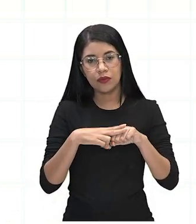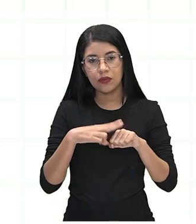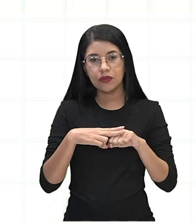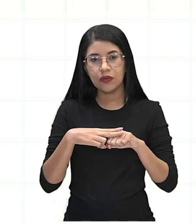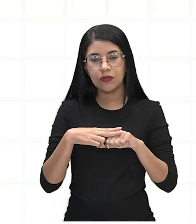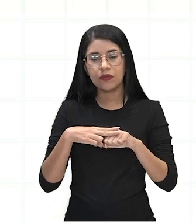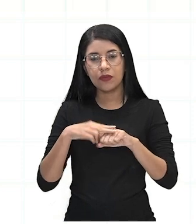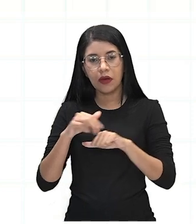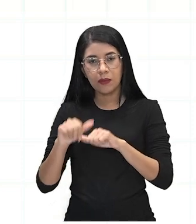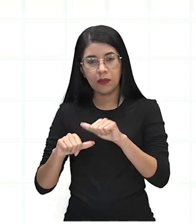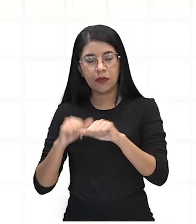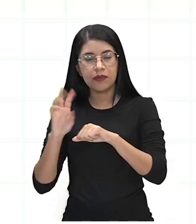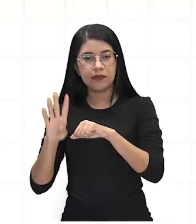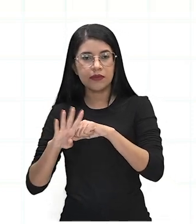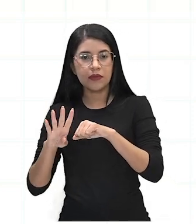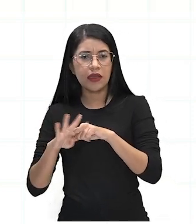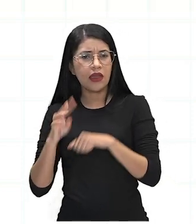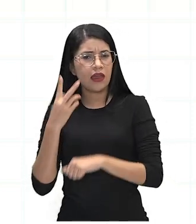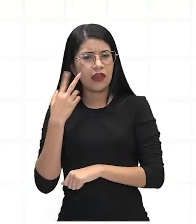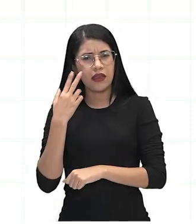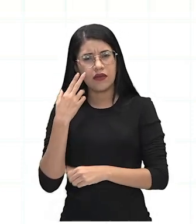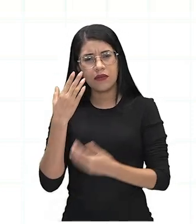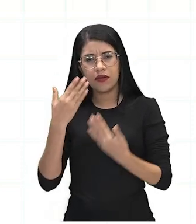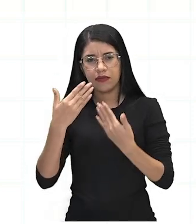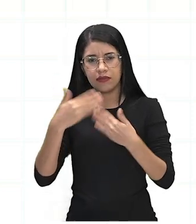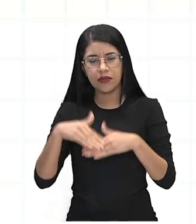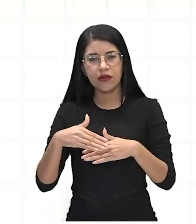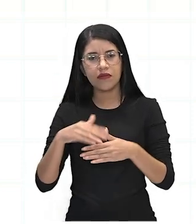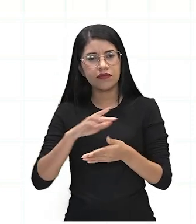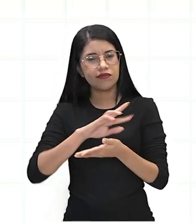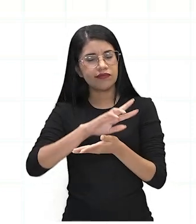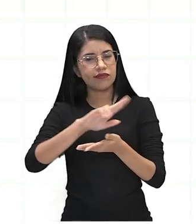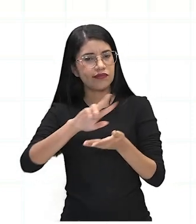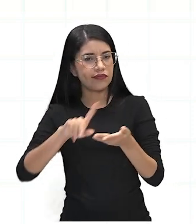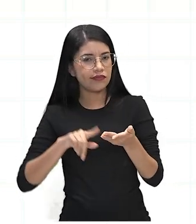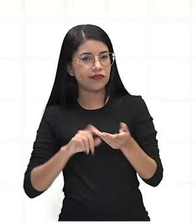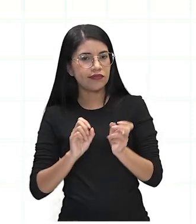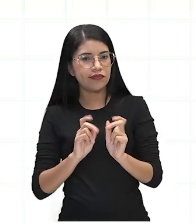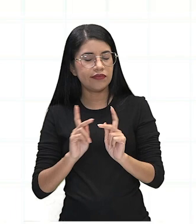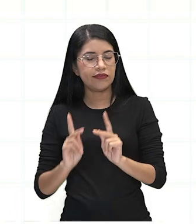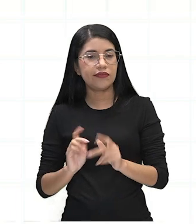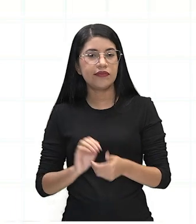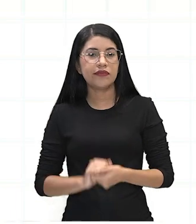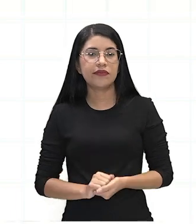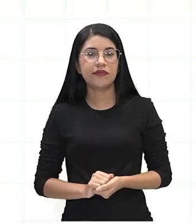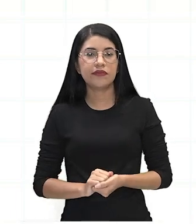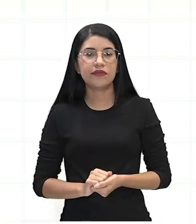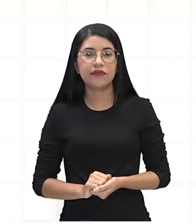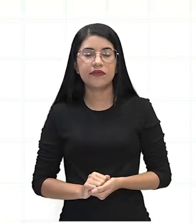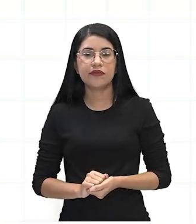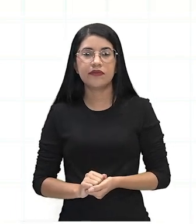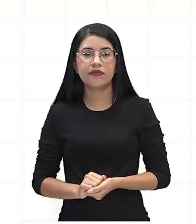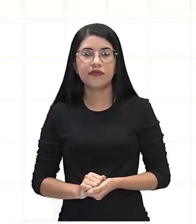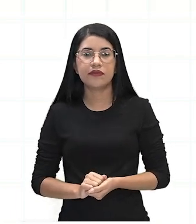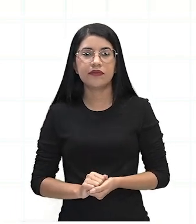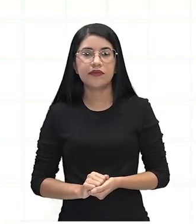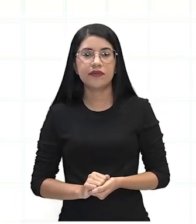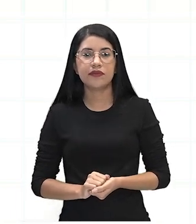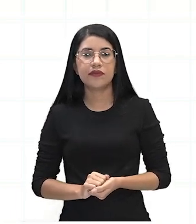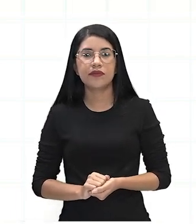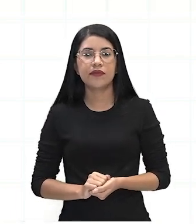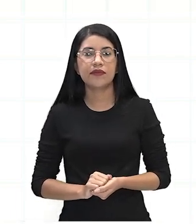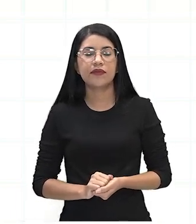Porque é algo comum em avaliações, ok? Agora, are smart. Are